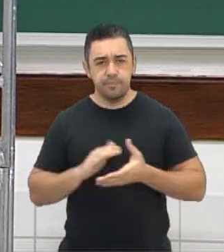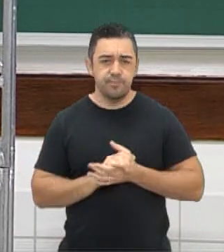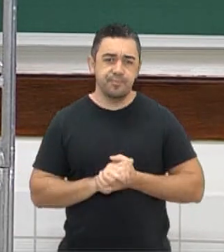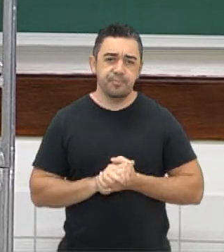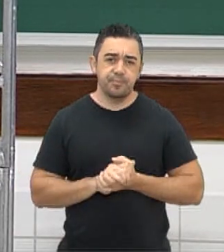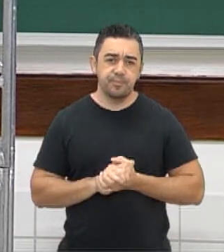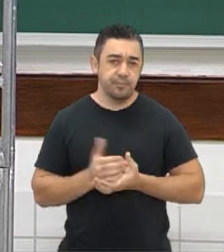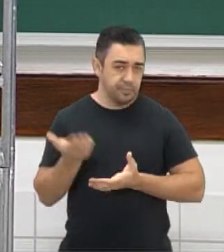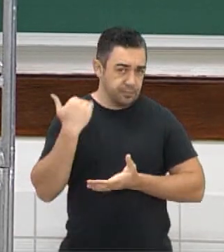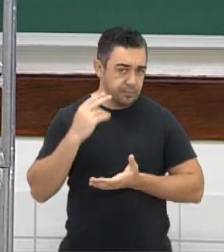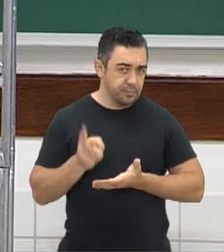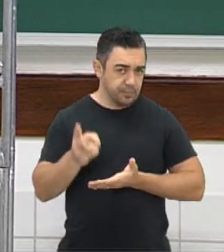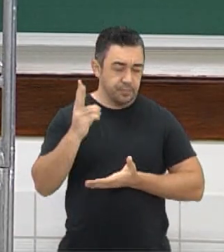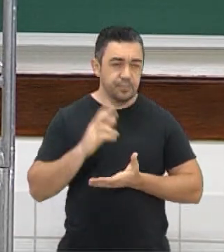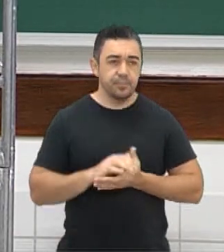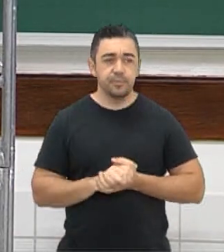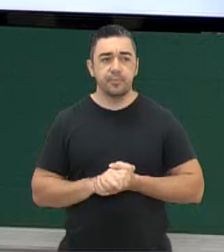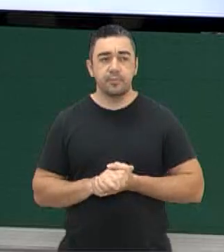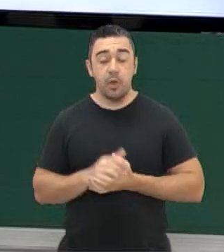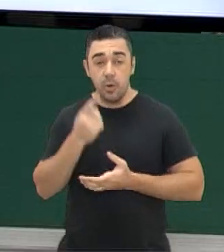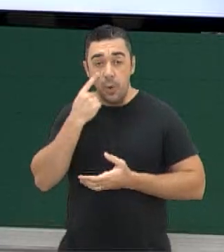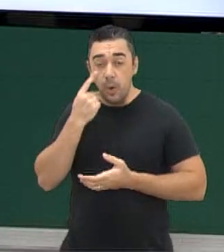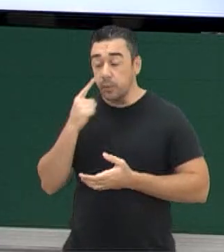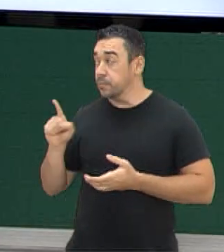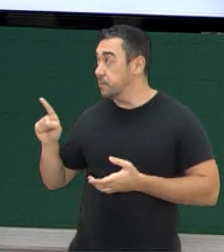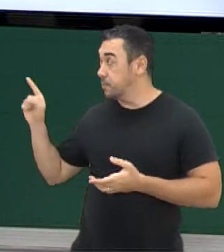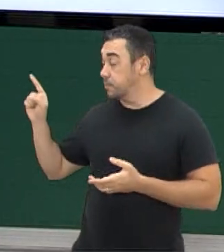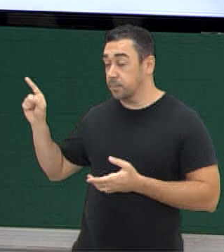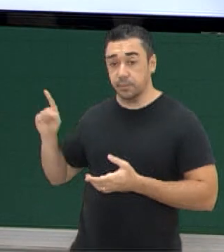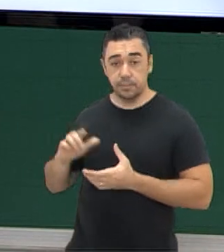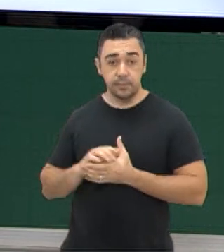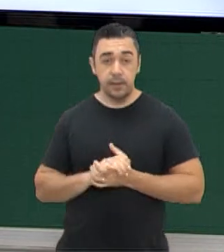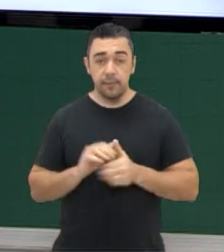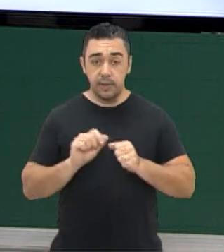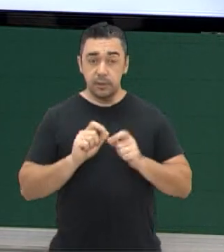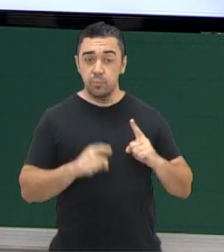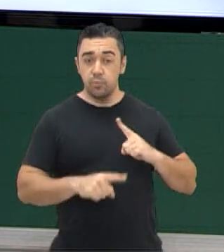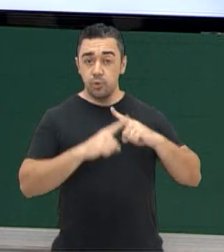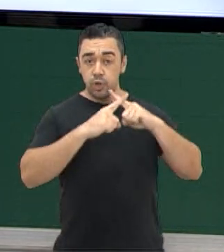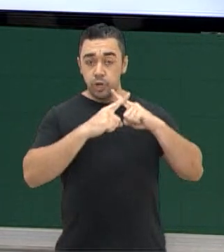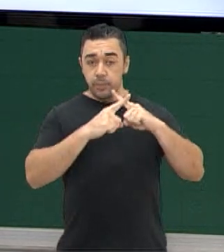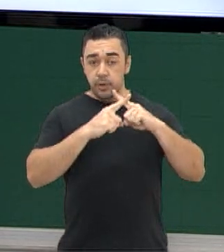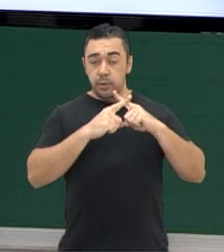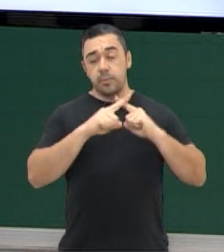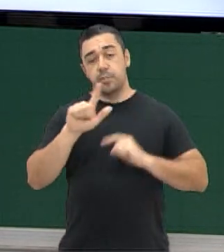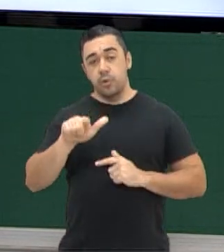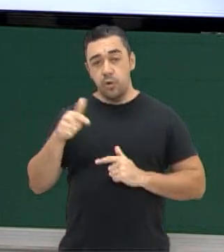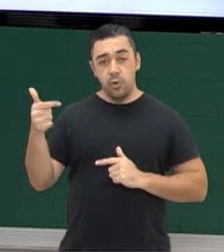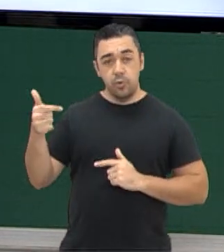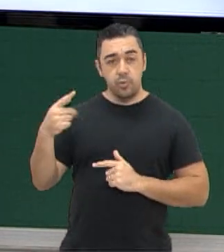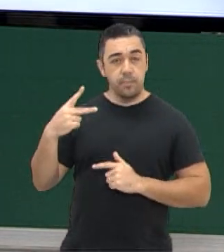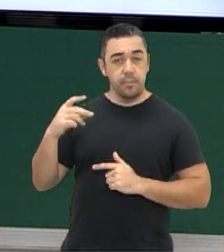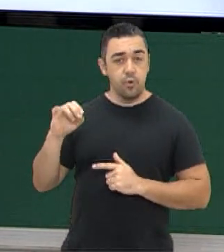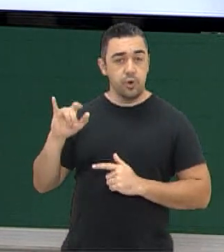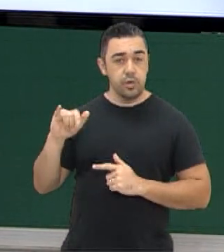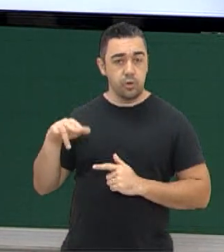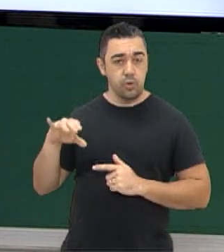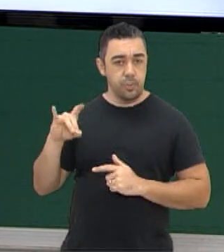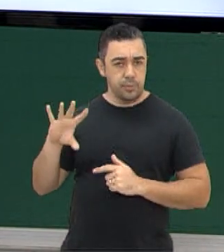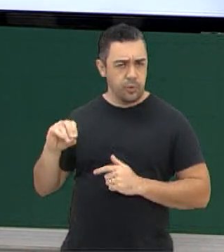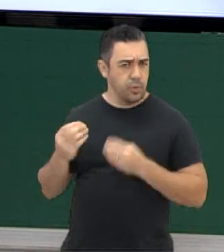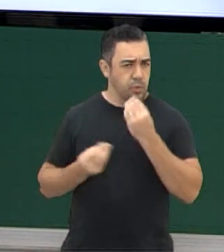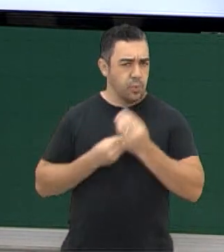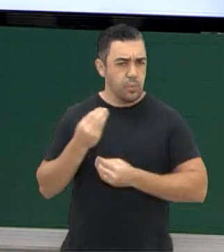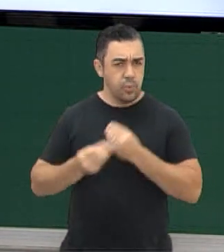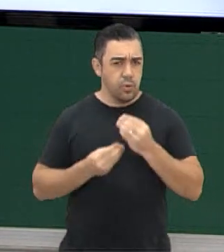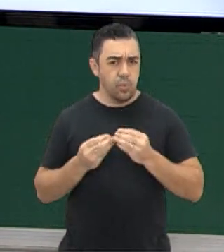continuar? Olha lá aqui. Multiplicando um monômio por um polinômio. De que maneira podemos